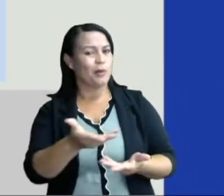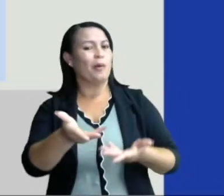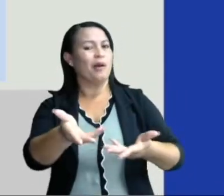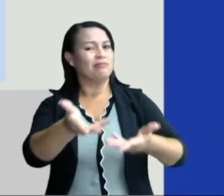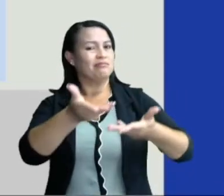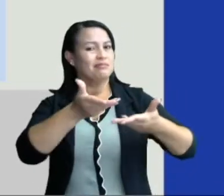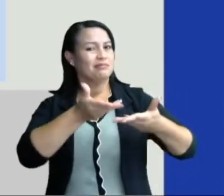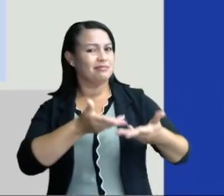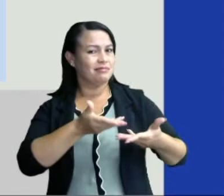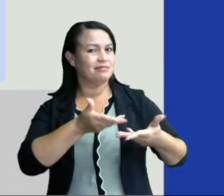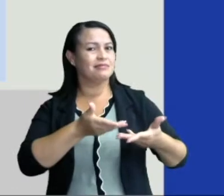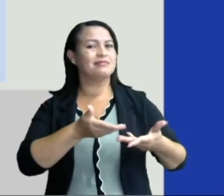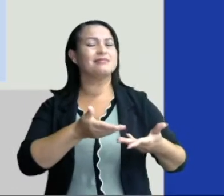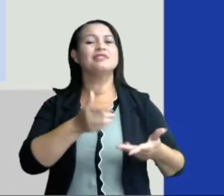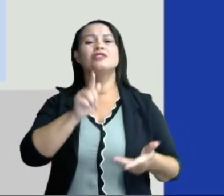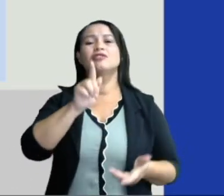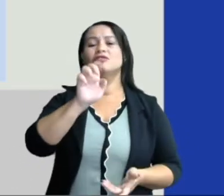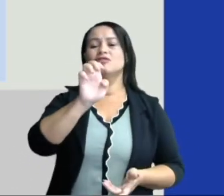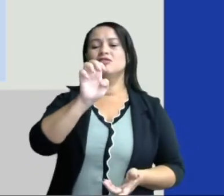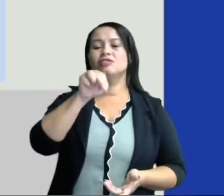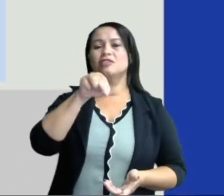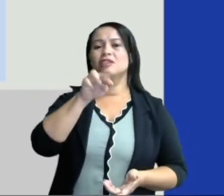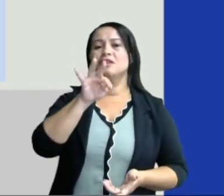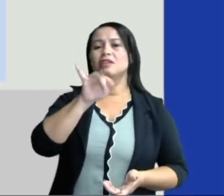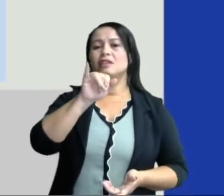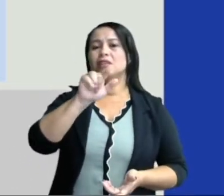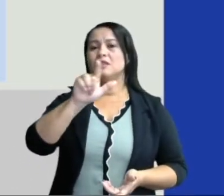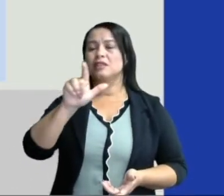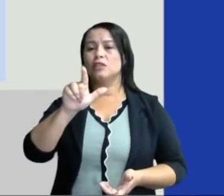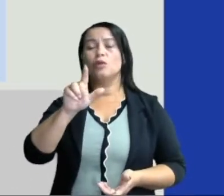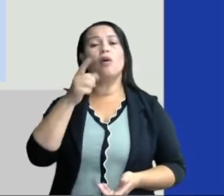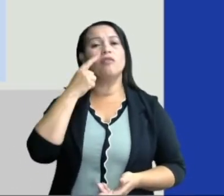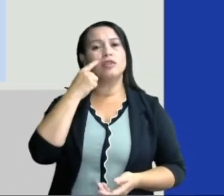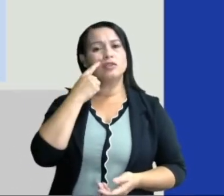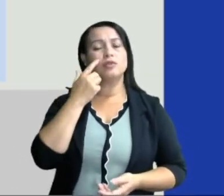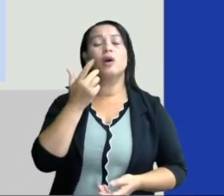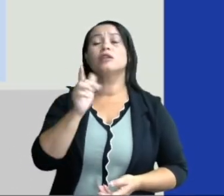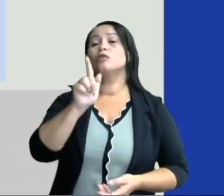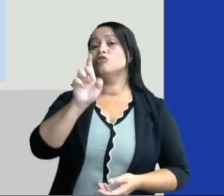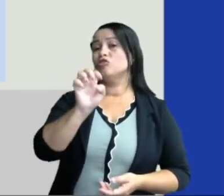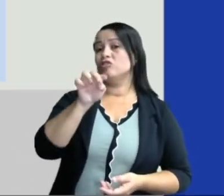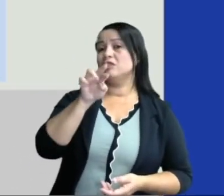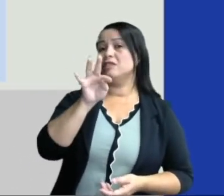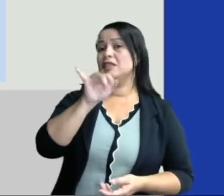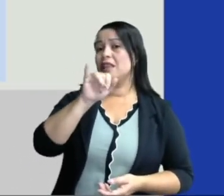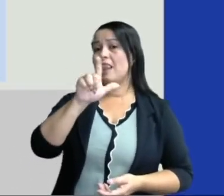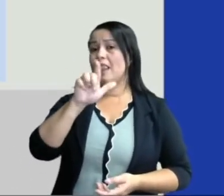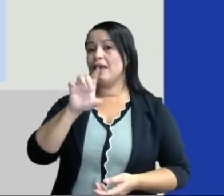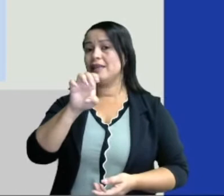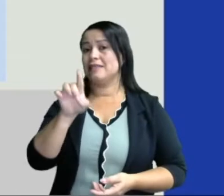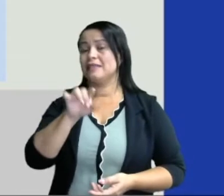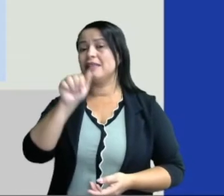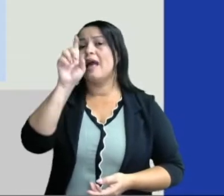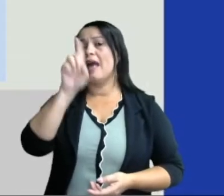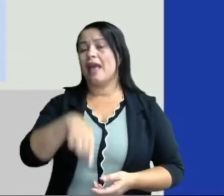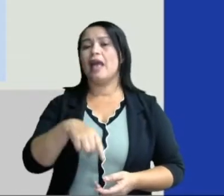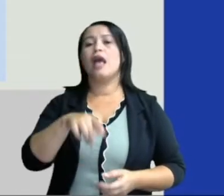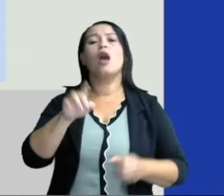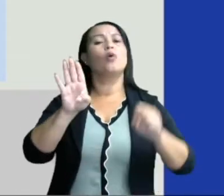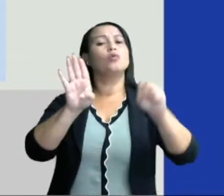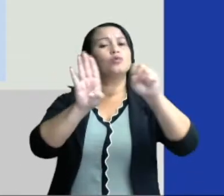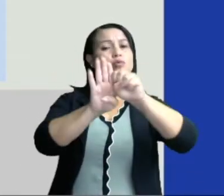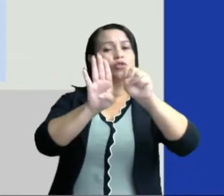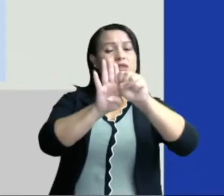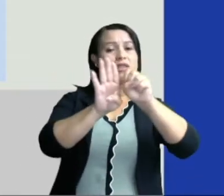me lembra a palavra gentil. Tá certo? Gentileza é um substantivo e